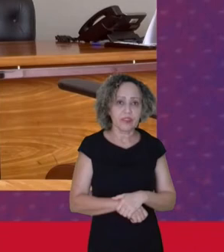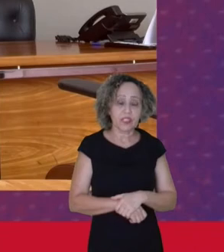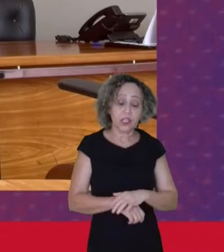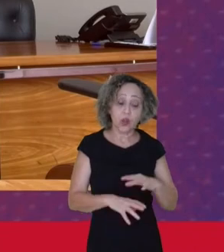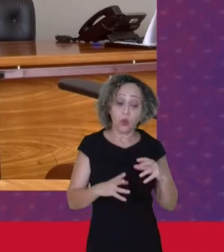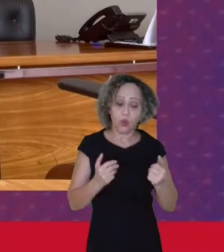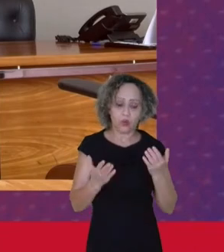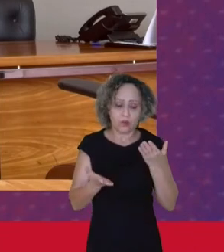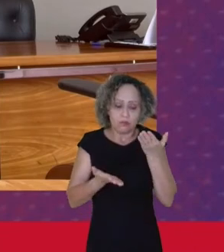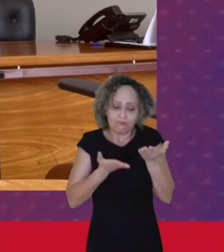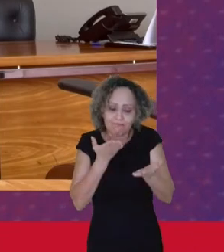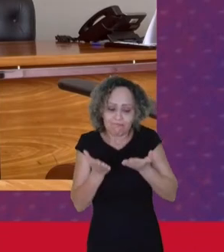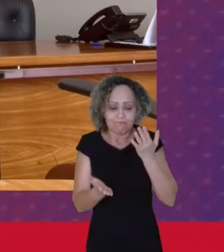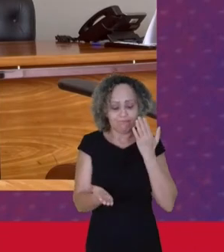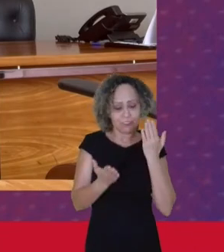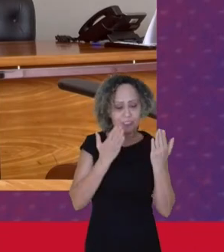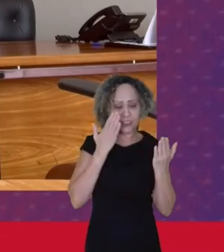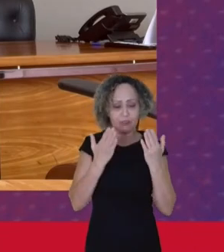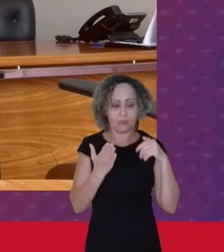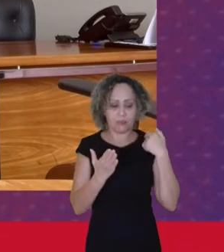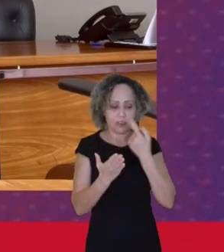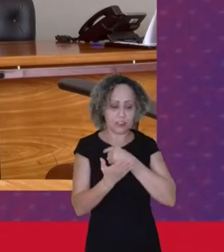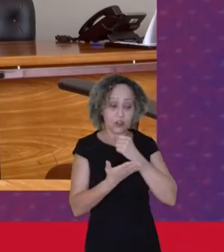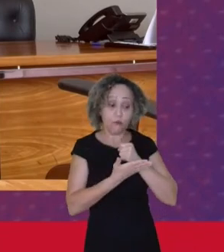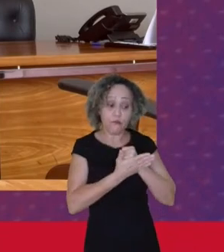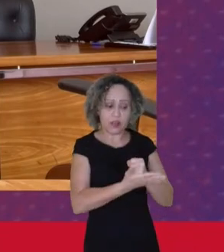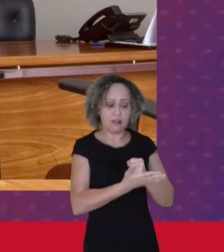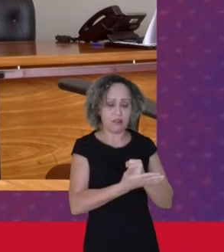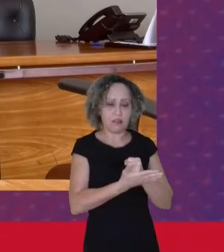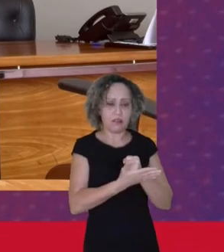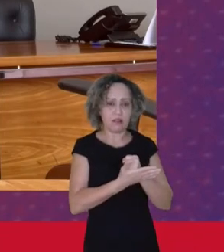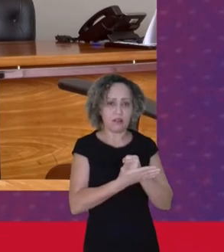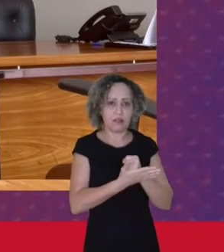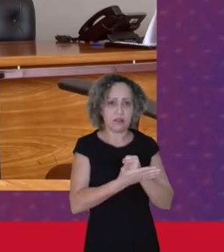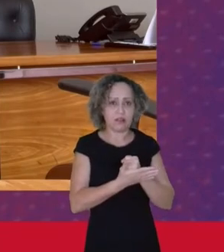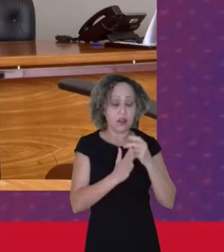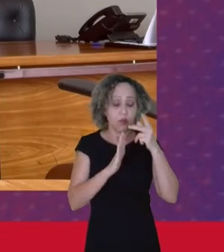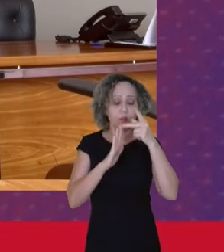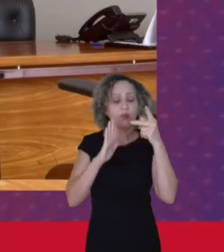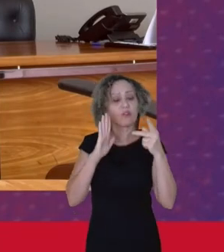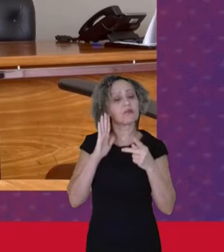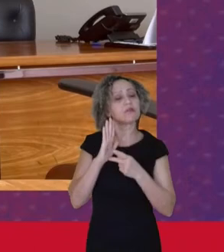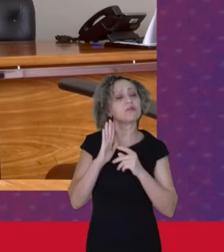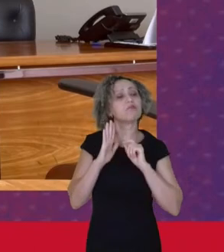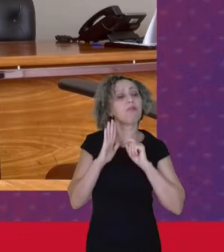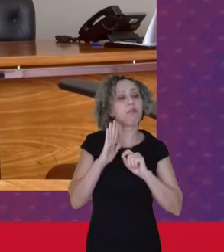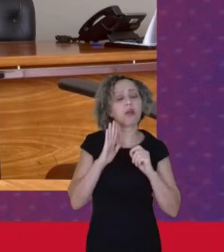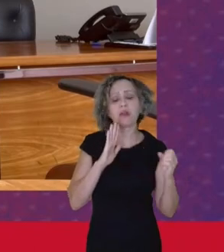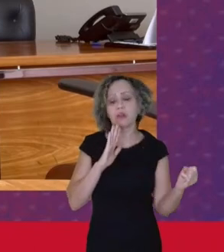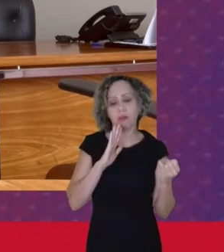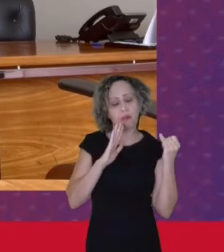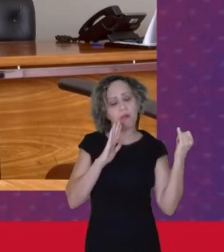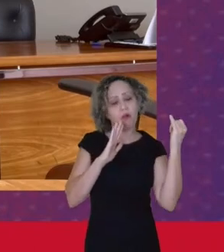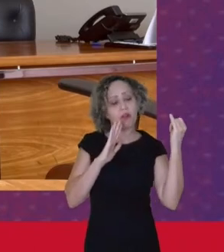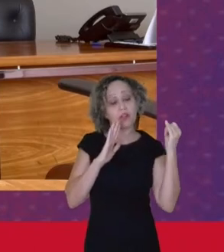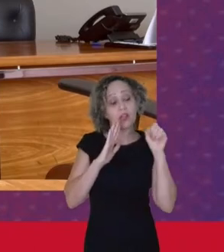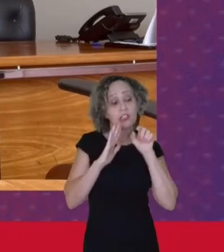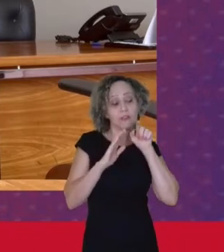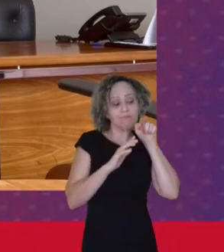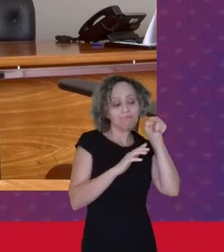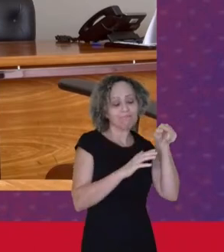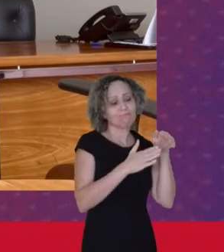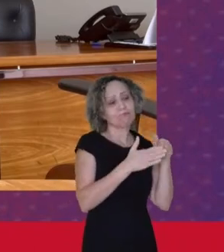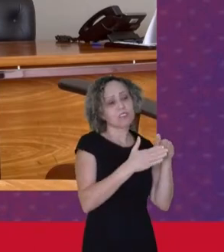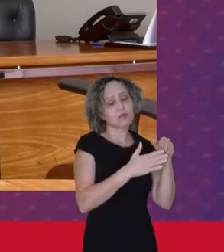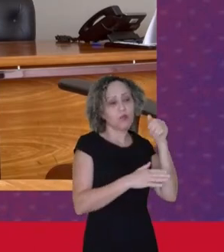atendimento psicológico que a gente também oferecia. Então, era um projeto assim que bem importante assim para as mulheres, e